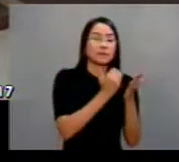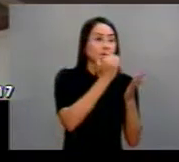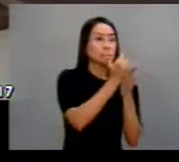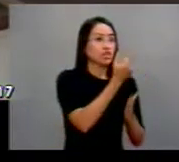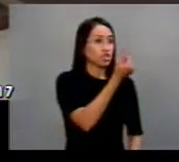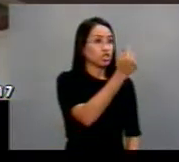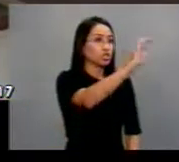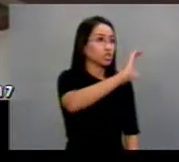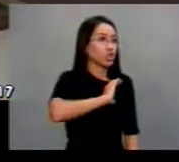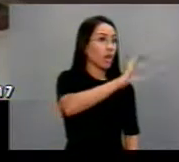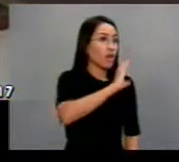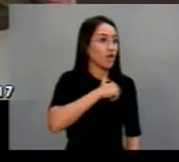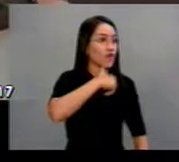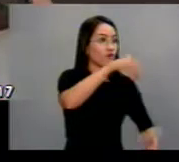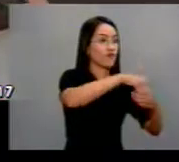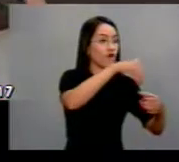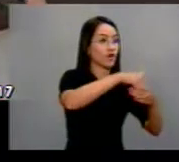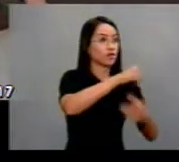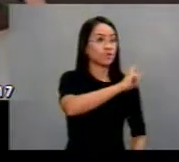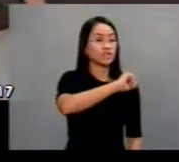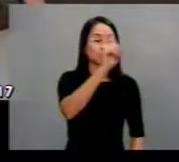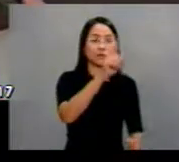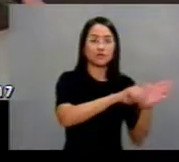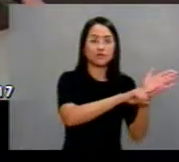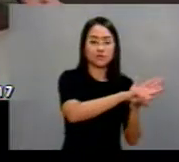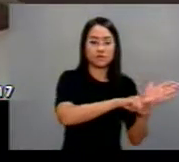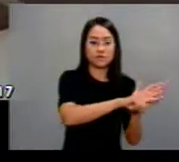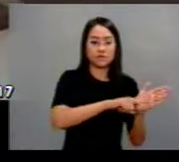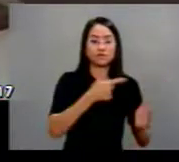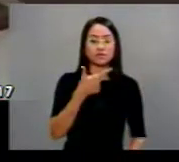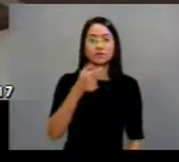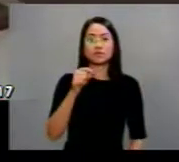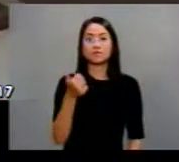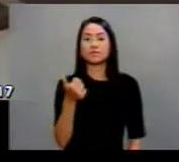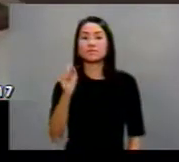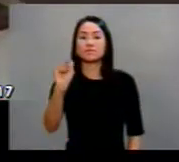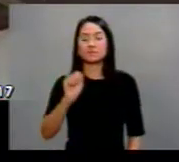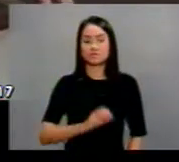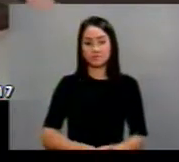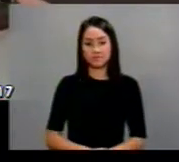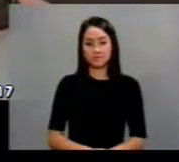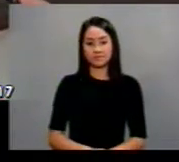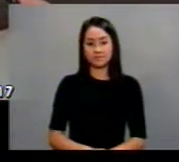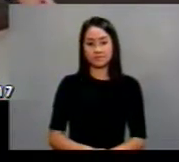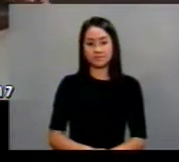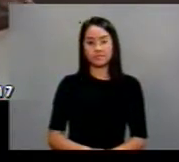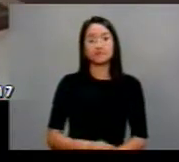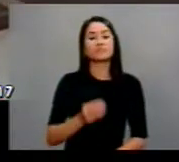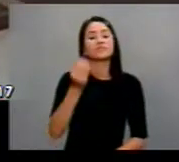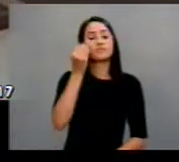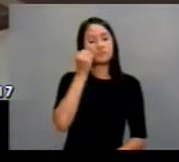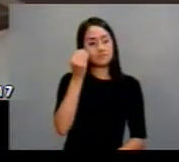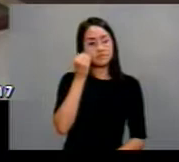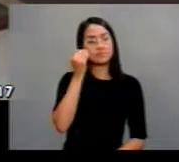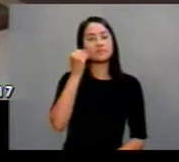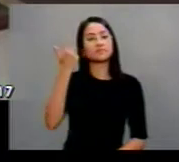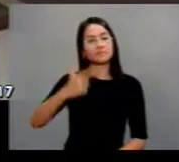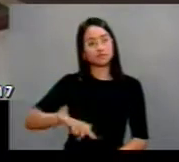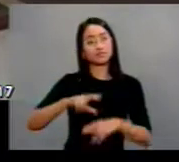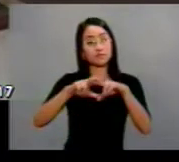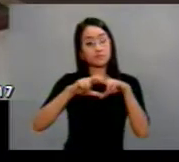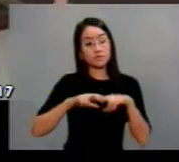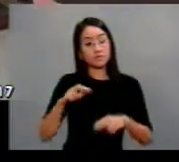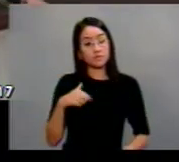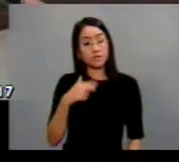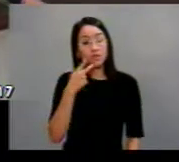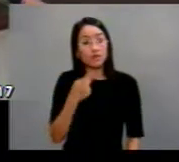a aproximação das eleições de 2018. E vão tentar blindá-lo mais uma vez. Por isso que eu digo,